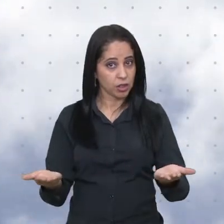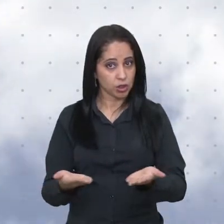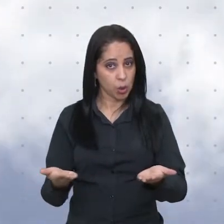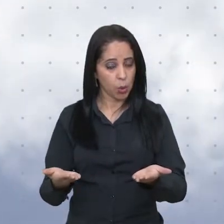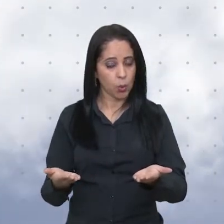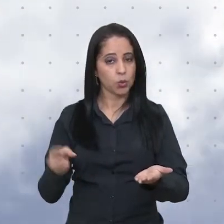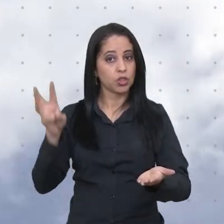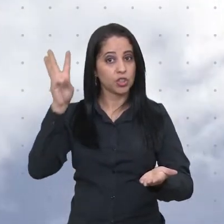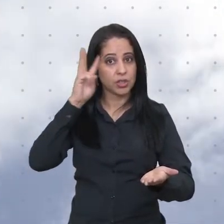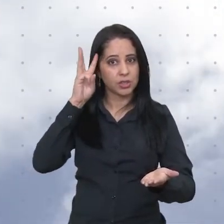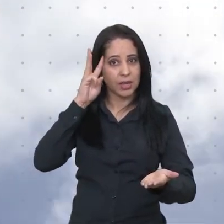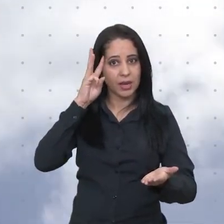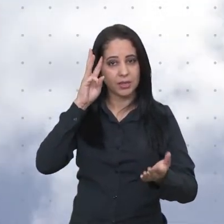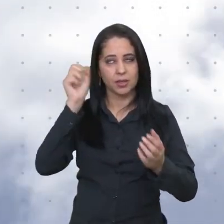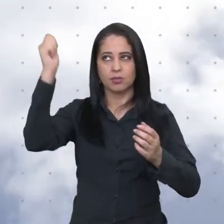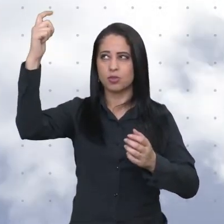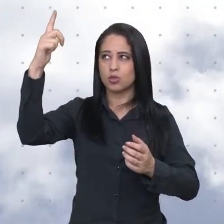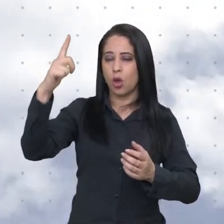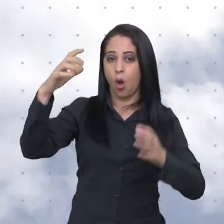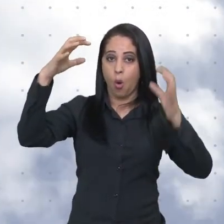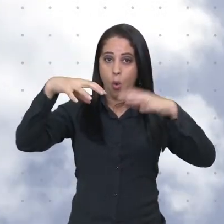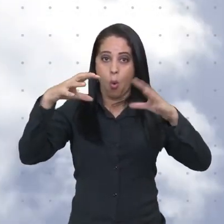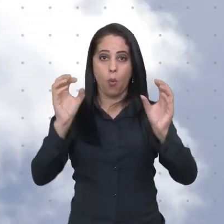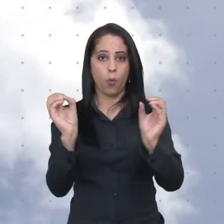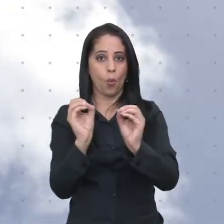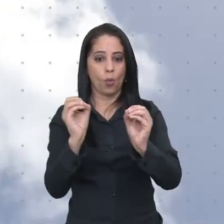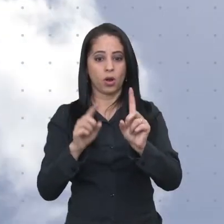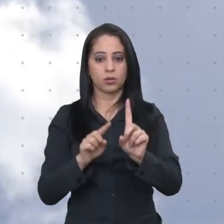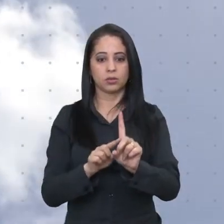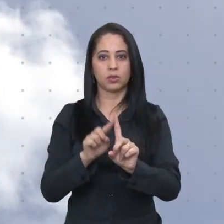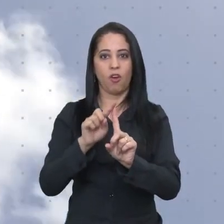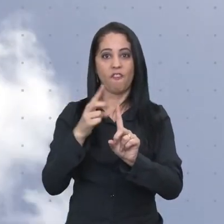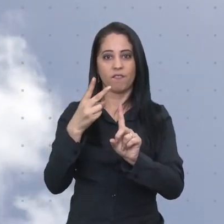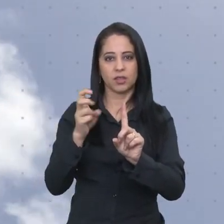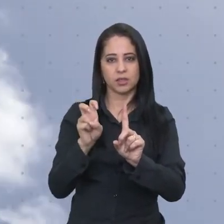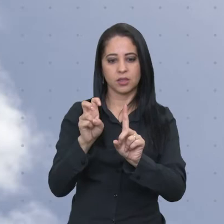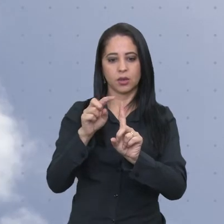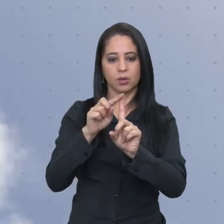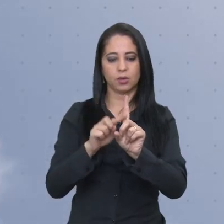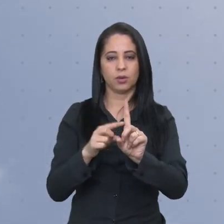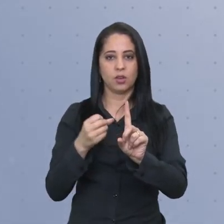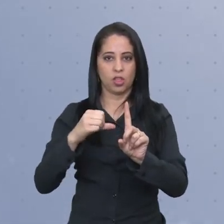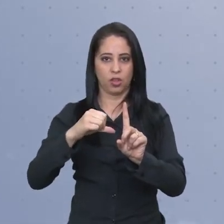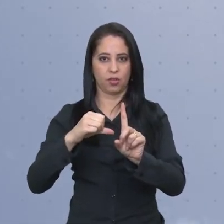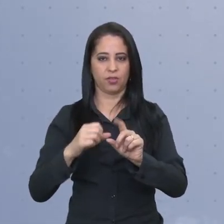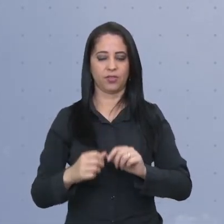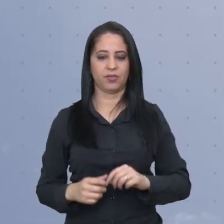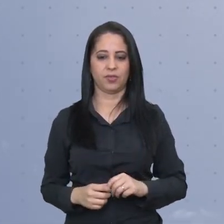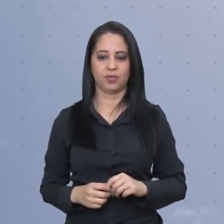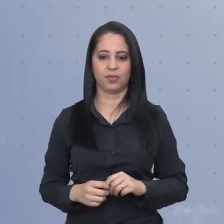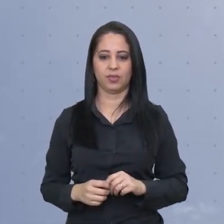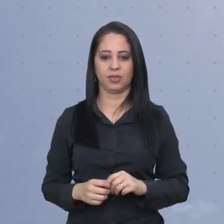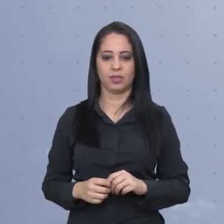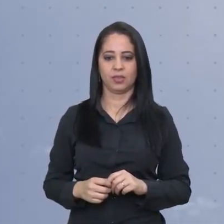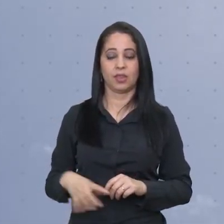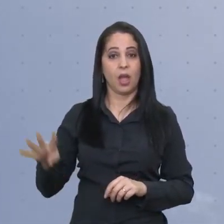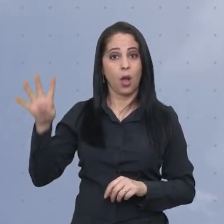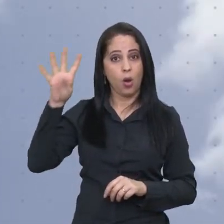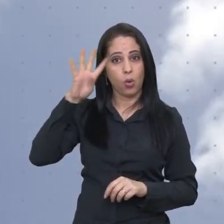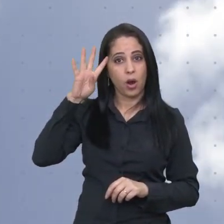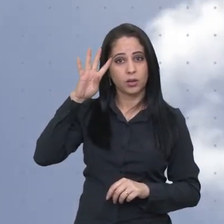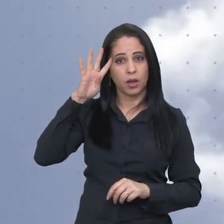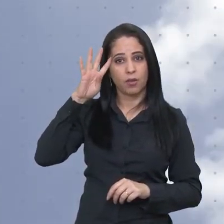A tarde desta terça-feira é ensolarada e não chove. A temperatura máxima é de 25 graus,